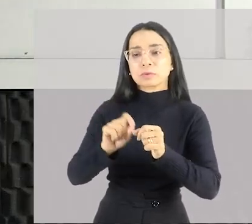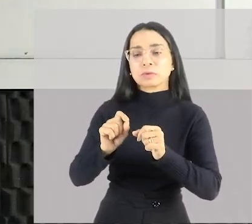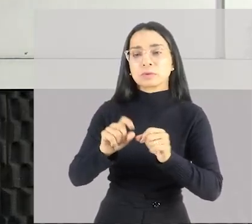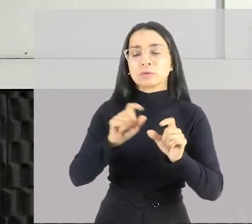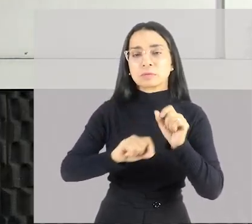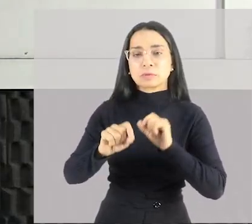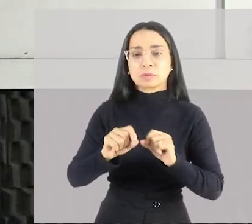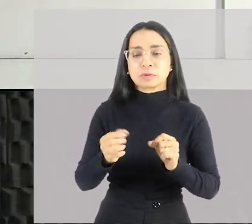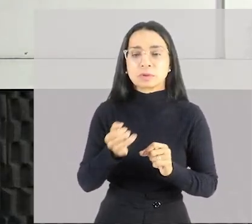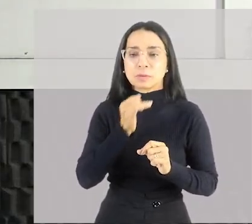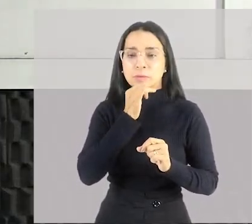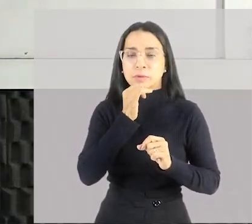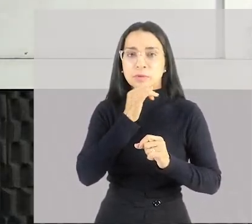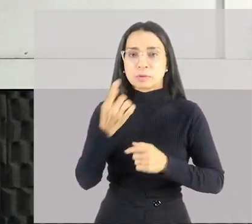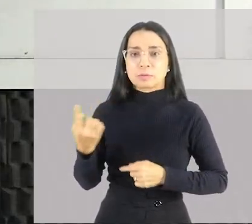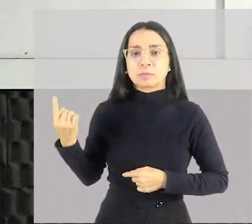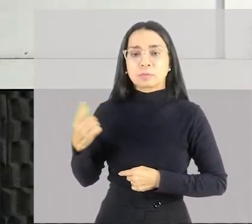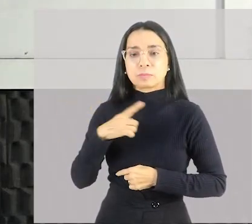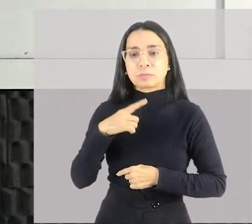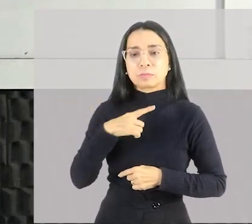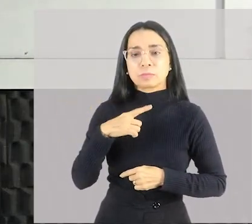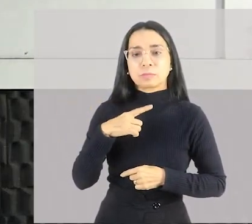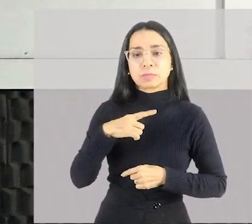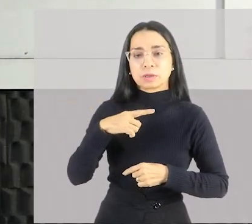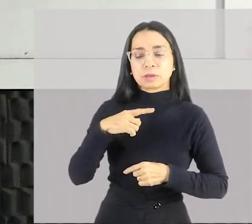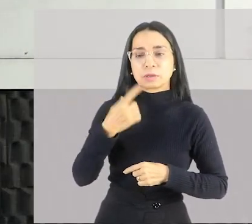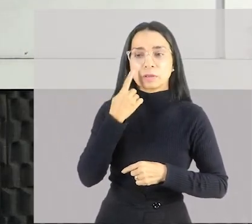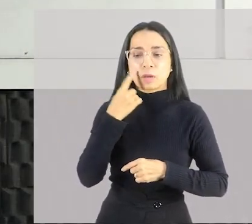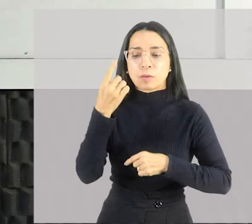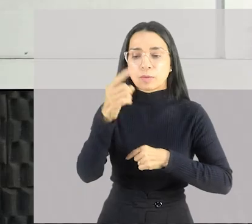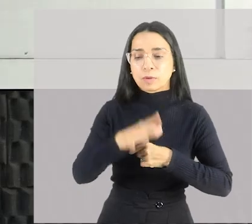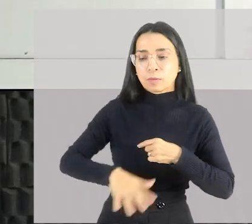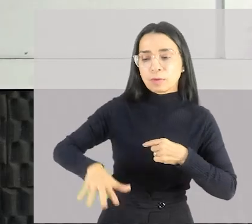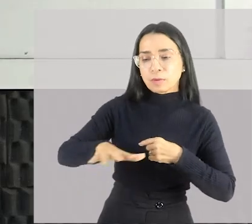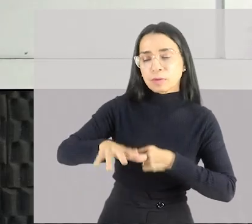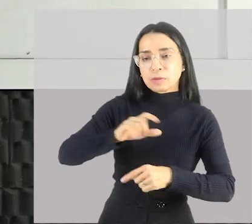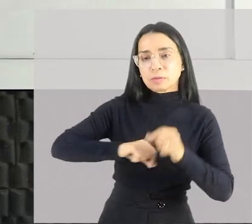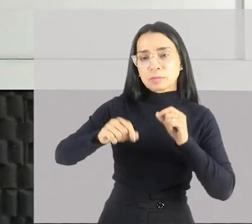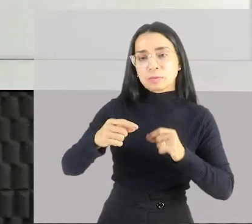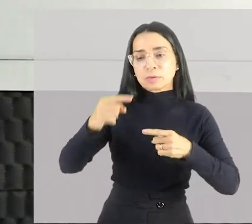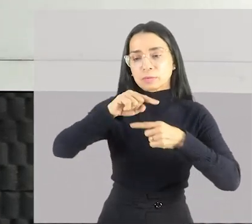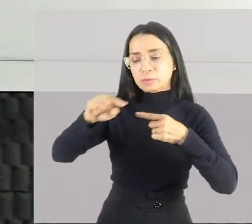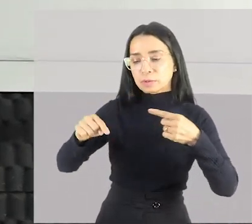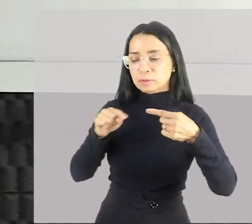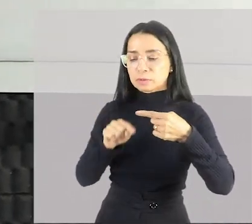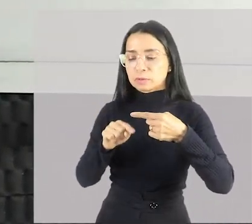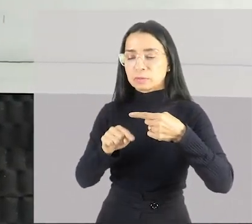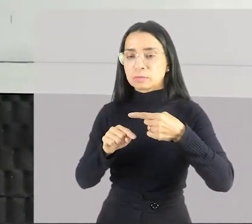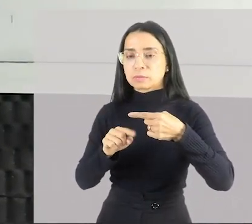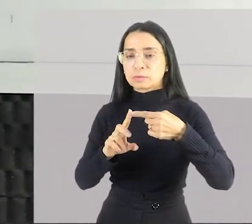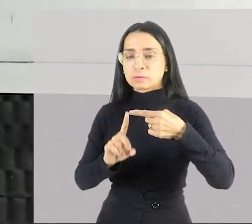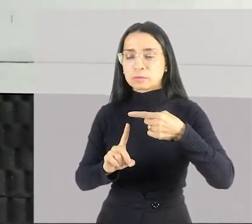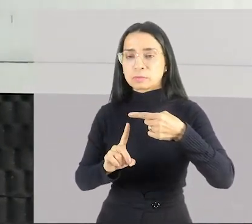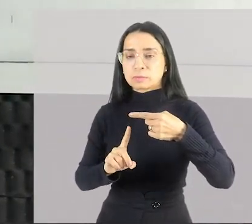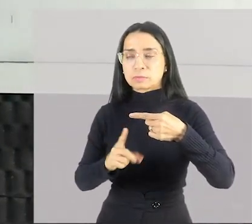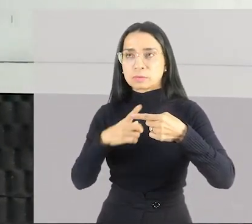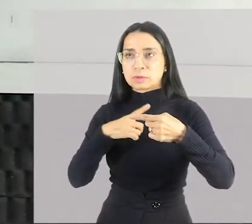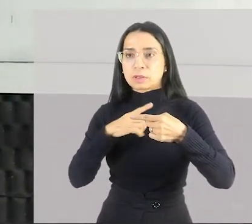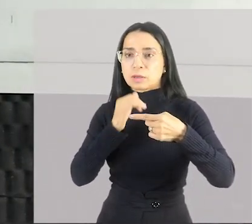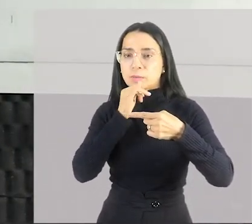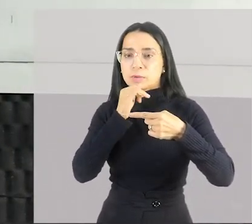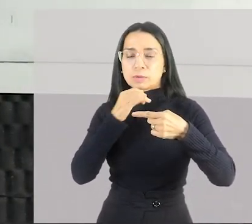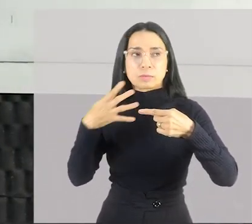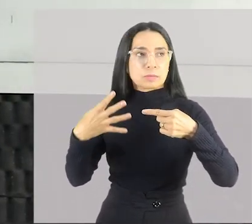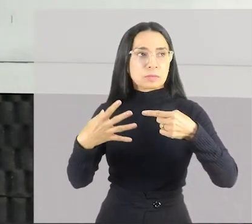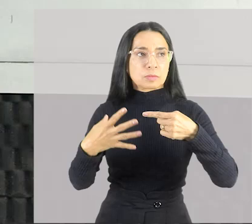no caso por exemplo então tenho que ir atrás do meu espaço amostral que eu vou ficar no denominador no caso você tem por exemplo são